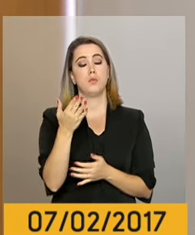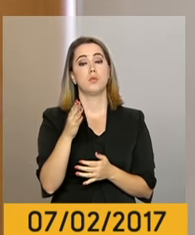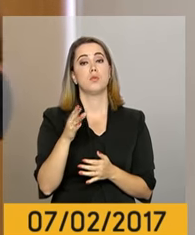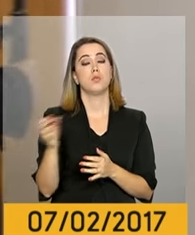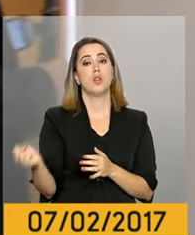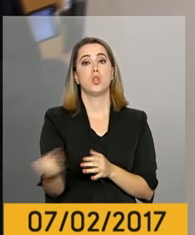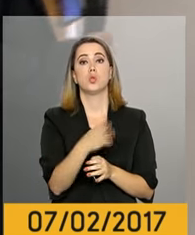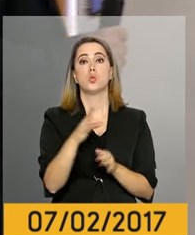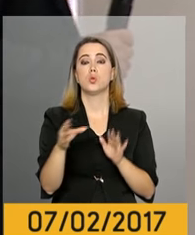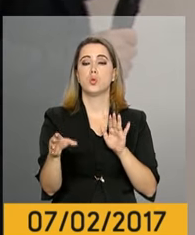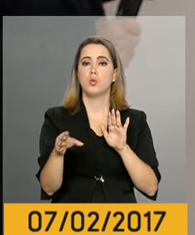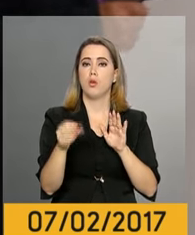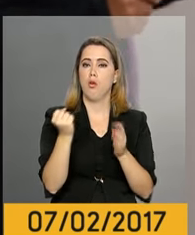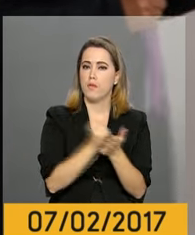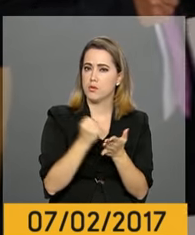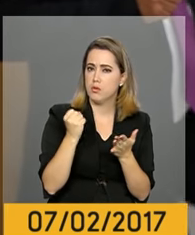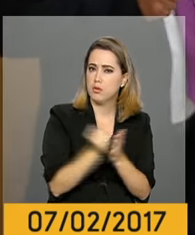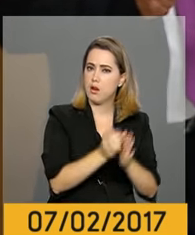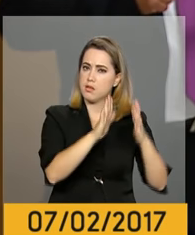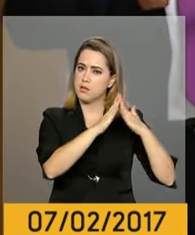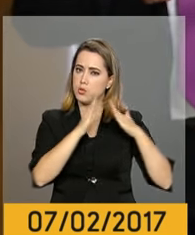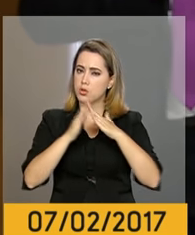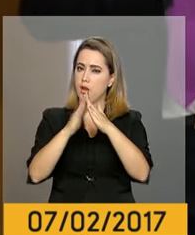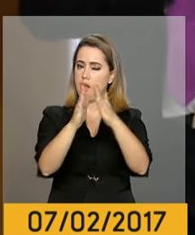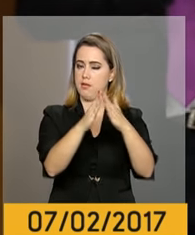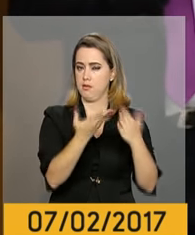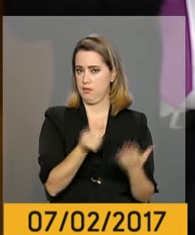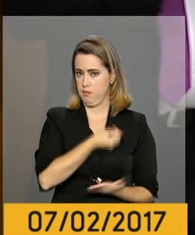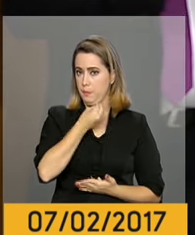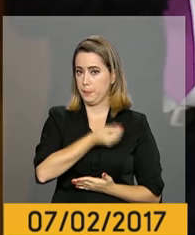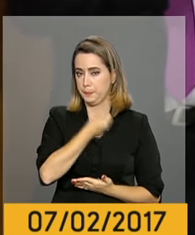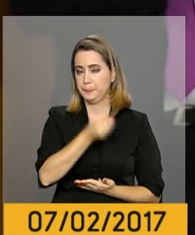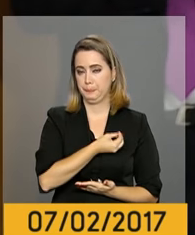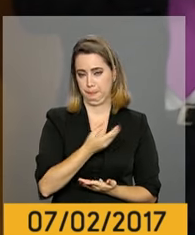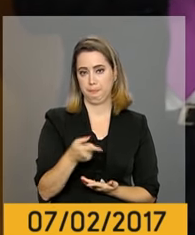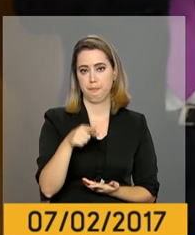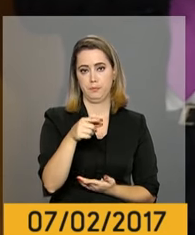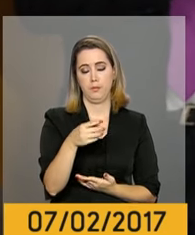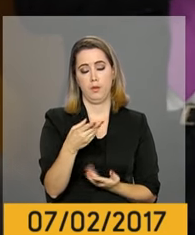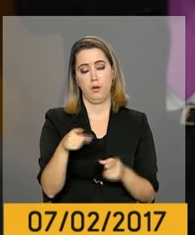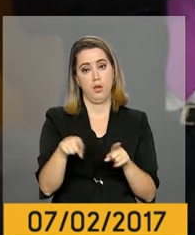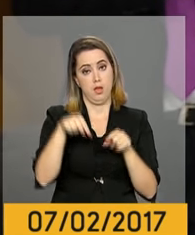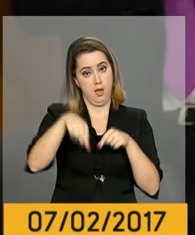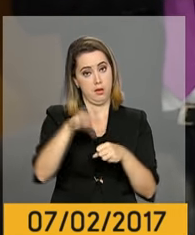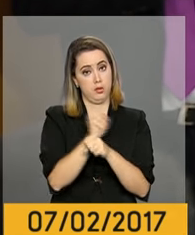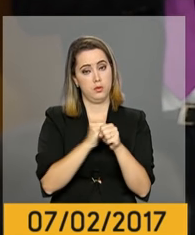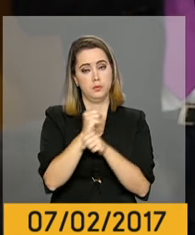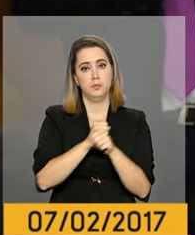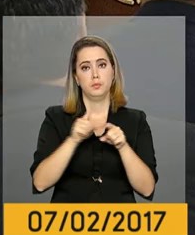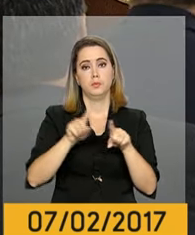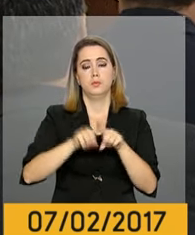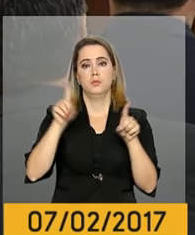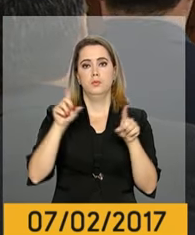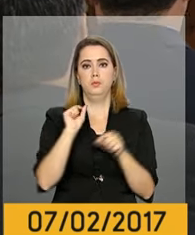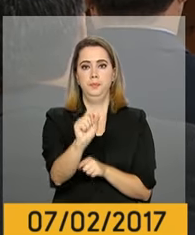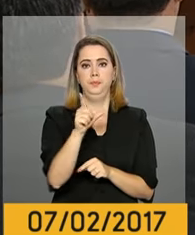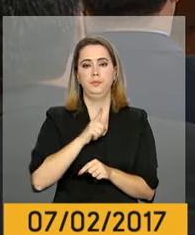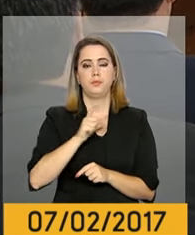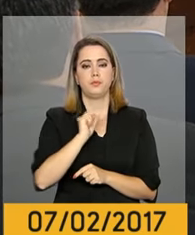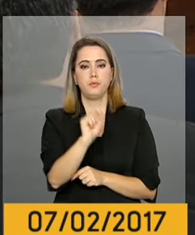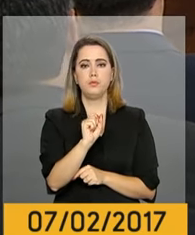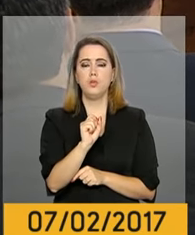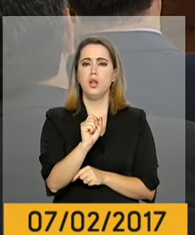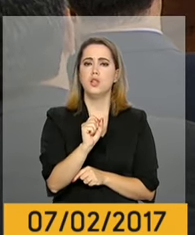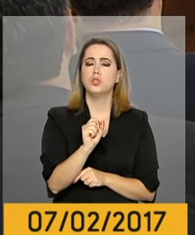mil novas unidades populares no Minha Casa Minha Vida neste ano. Mas tínhamos lá as chamadas